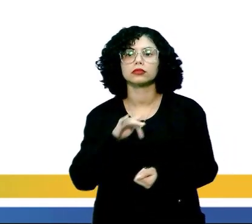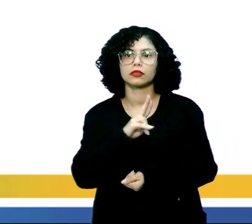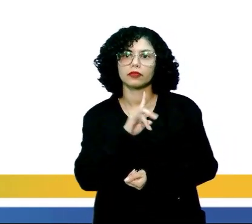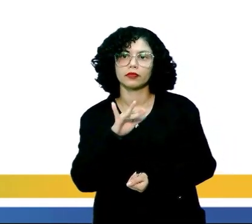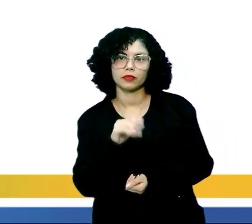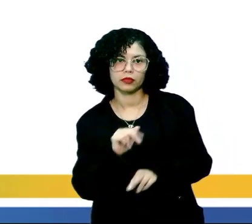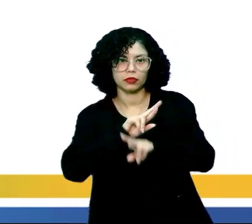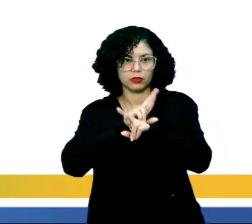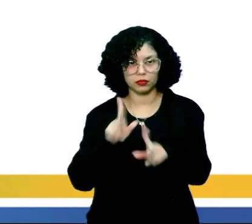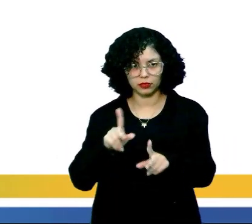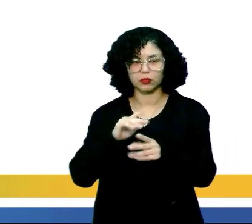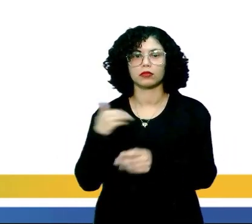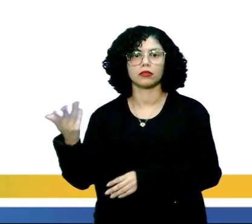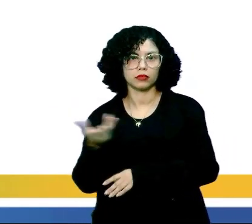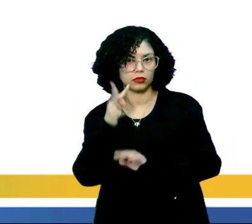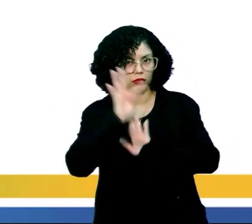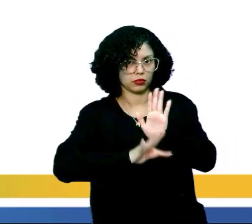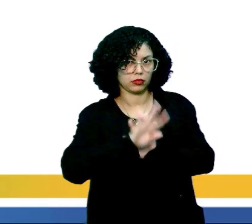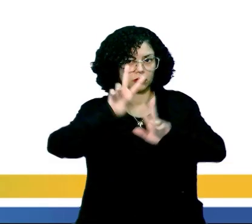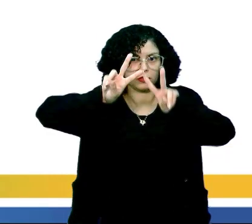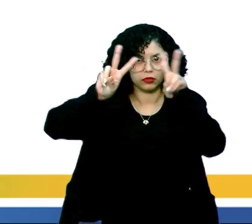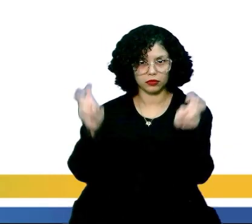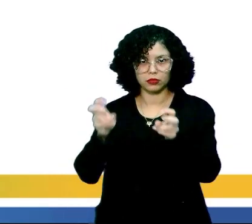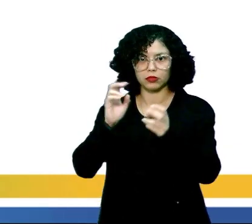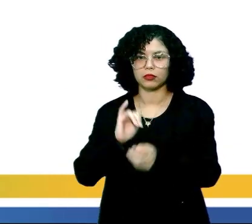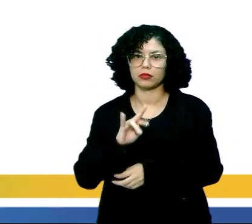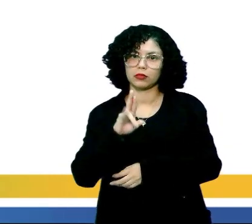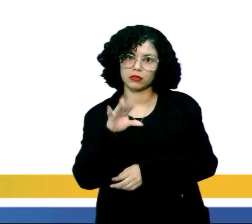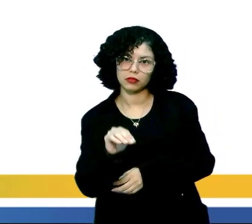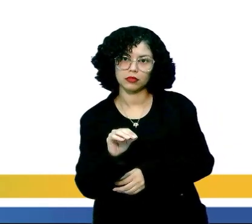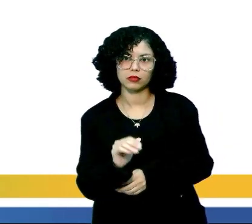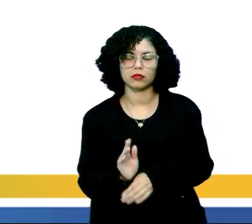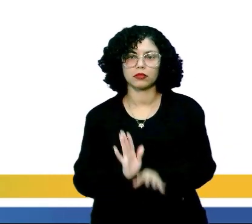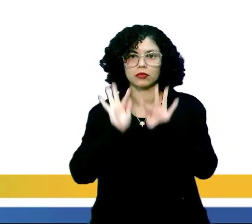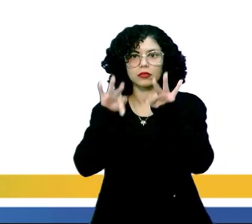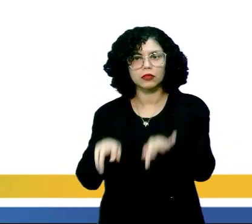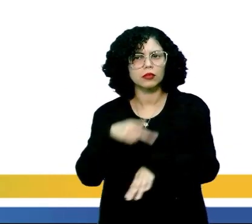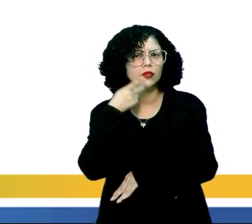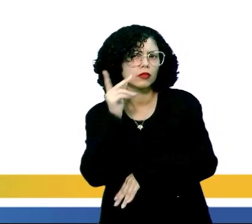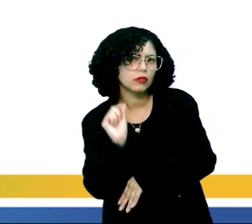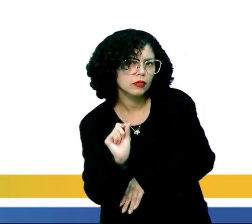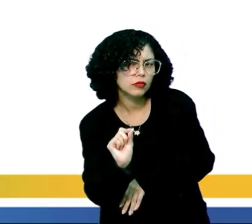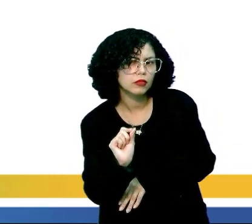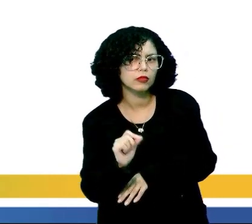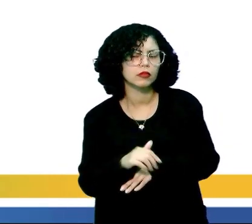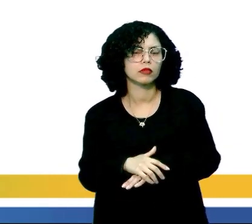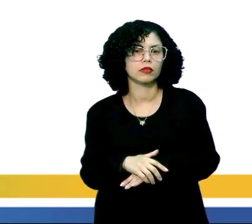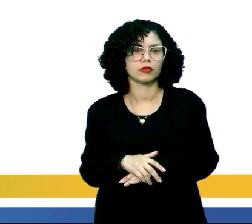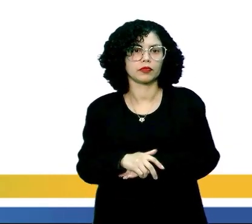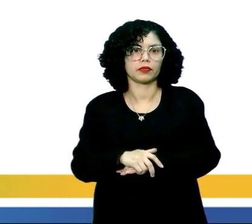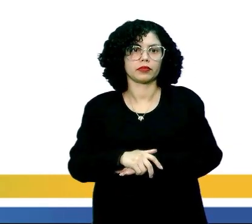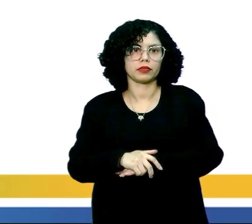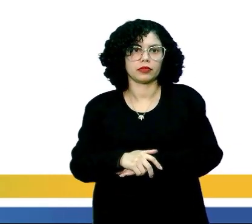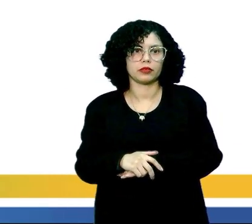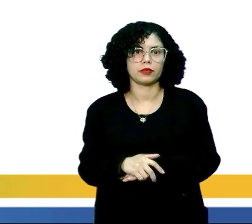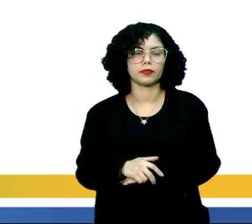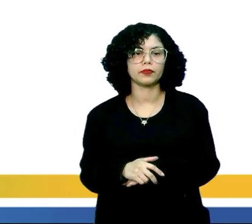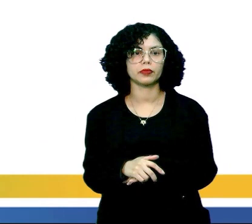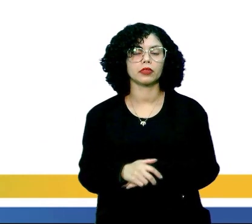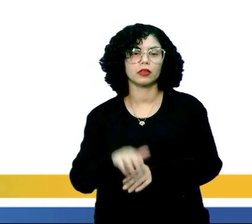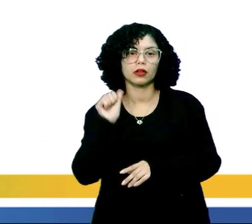atitude irreverente. Com base no texto e na temática do poema Isto, conclui-se que o